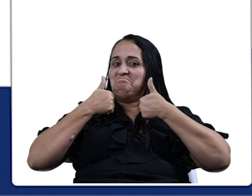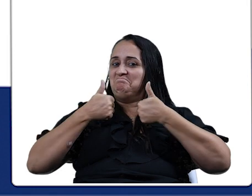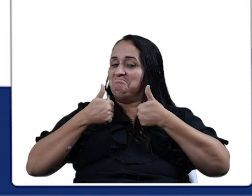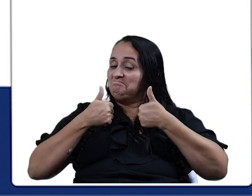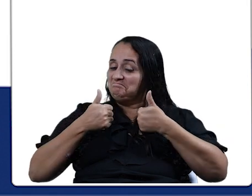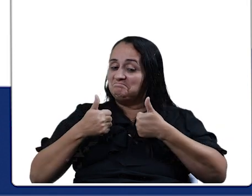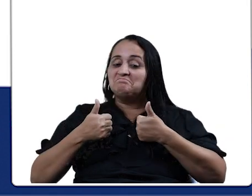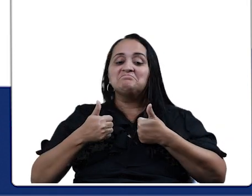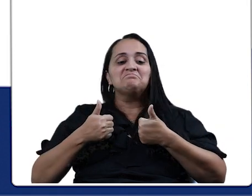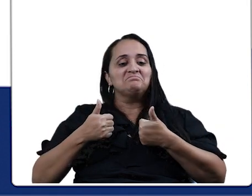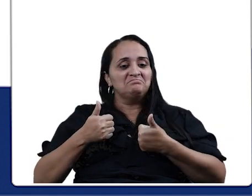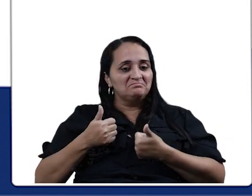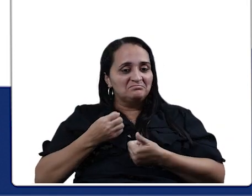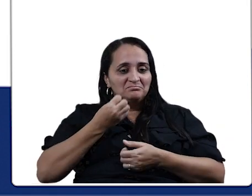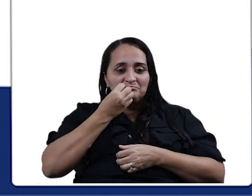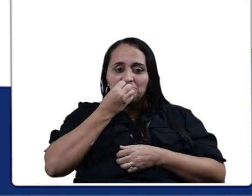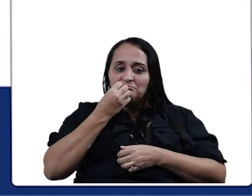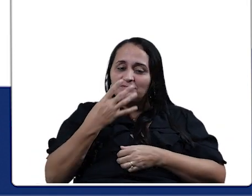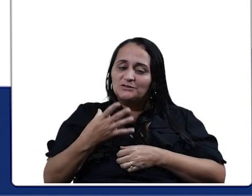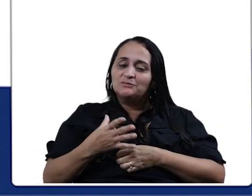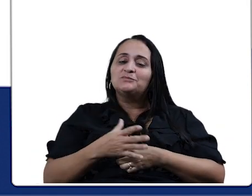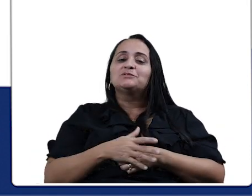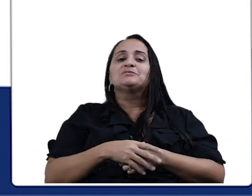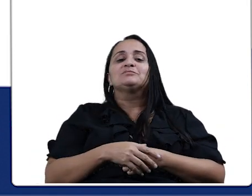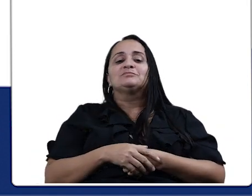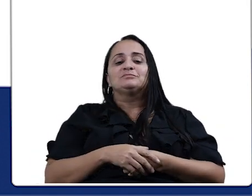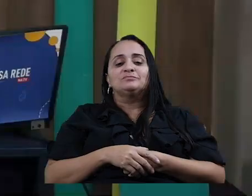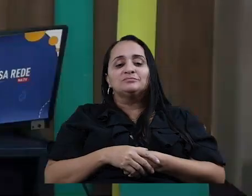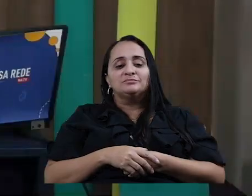evolução muito grande, tá bom?